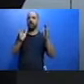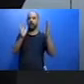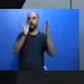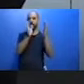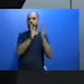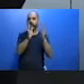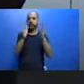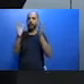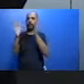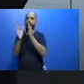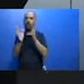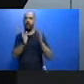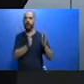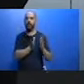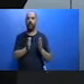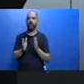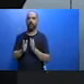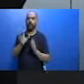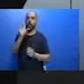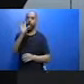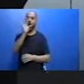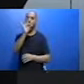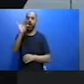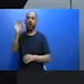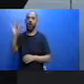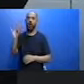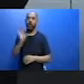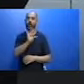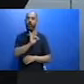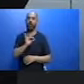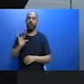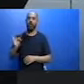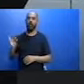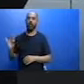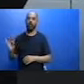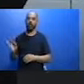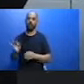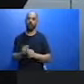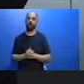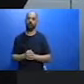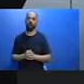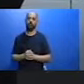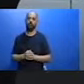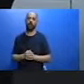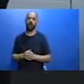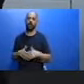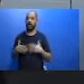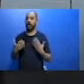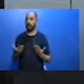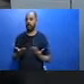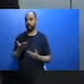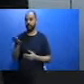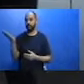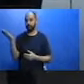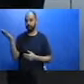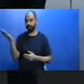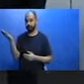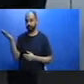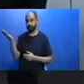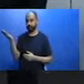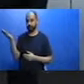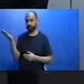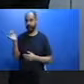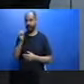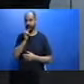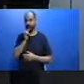emendar em outra coloco mais um emendando eu faço o tamanho que eu quiser a